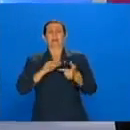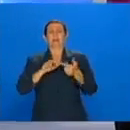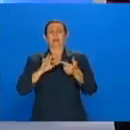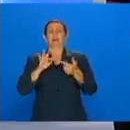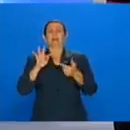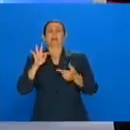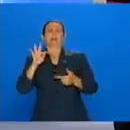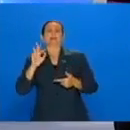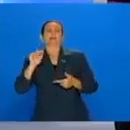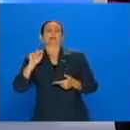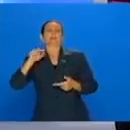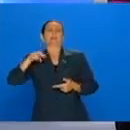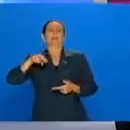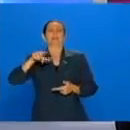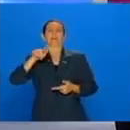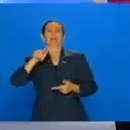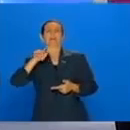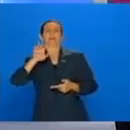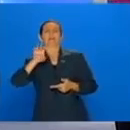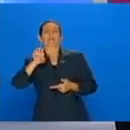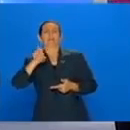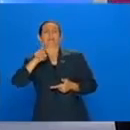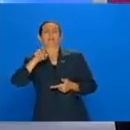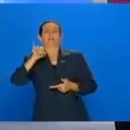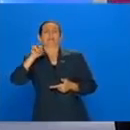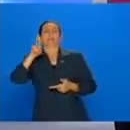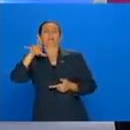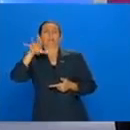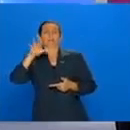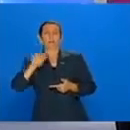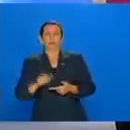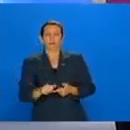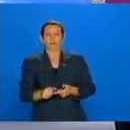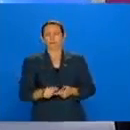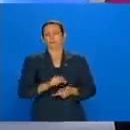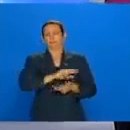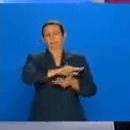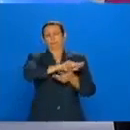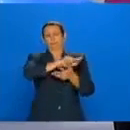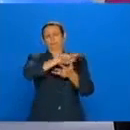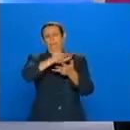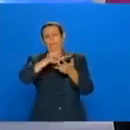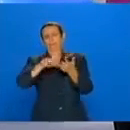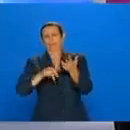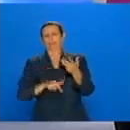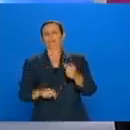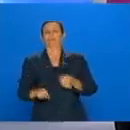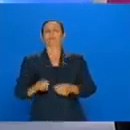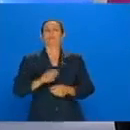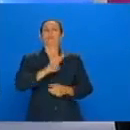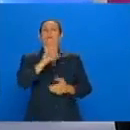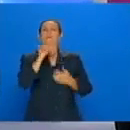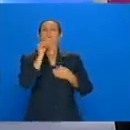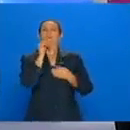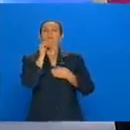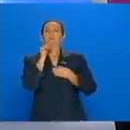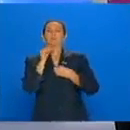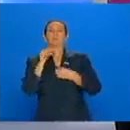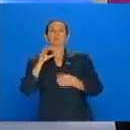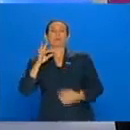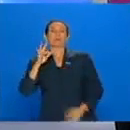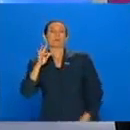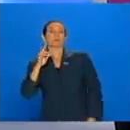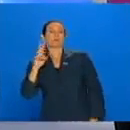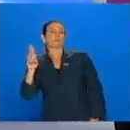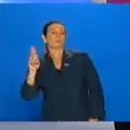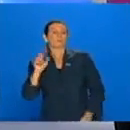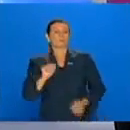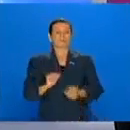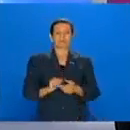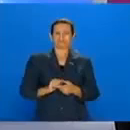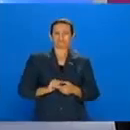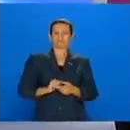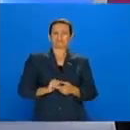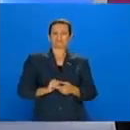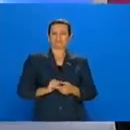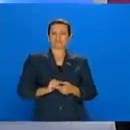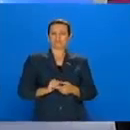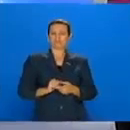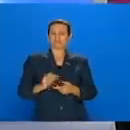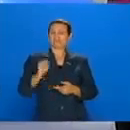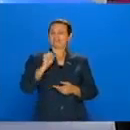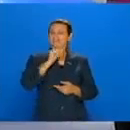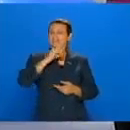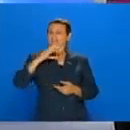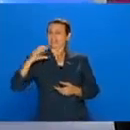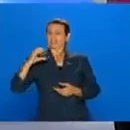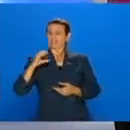diante. Além do pronome tu, você, no caso do Paraná, temos também Santa